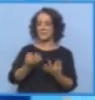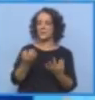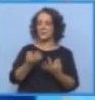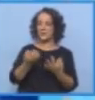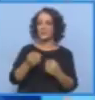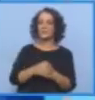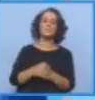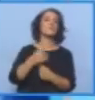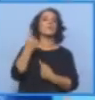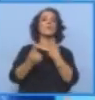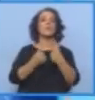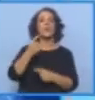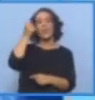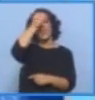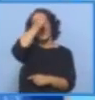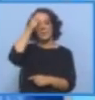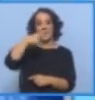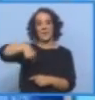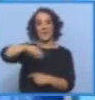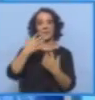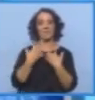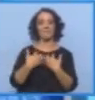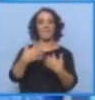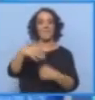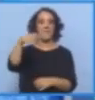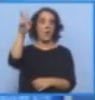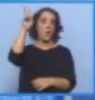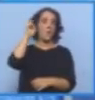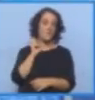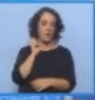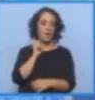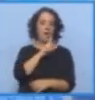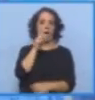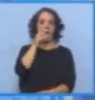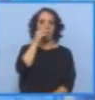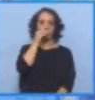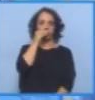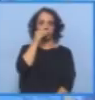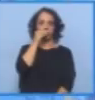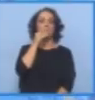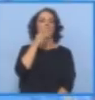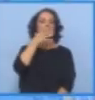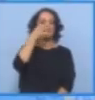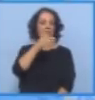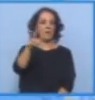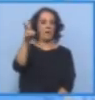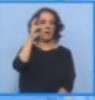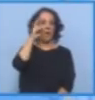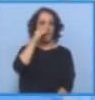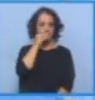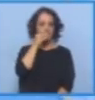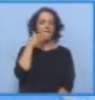assembleias litúrgicas, quando no domingo ouvirem este Evangelho, também elas se calarão ao ouvir, porque de facto é muito